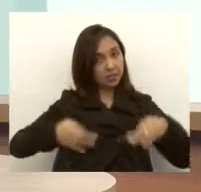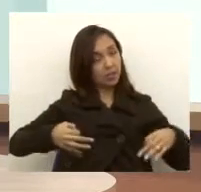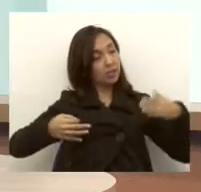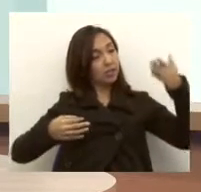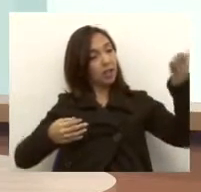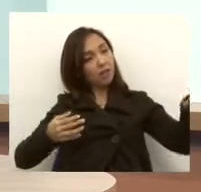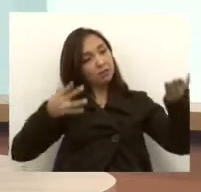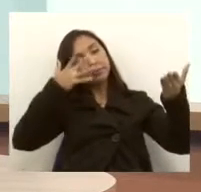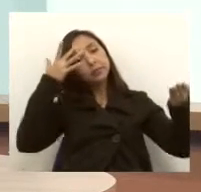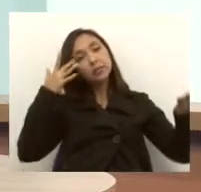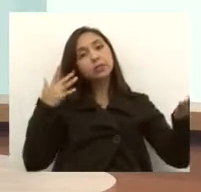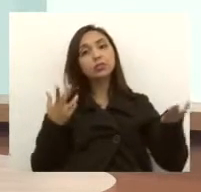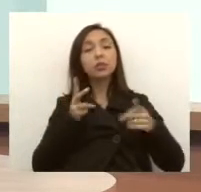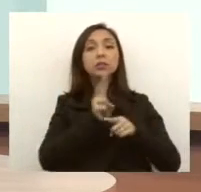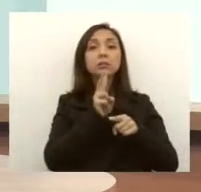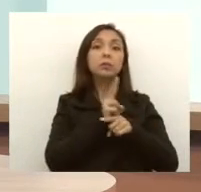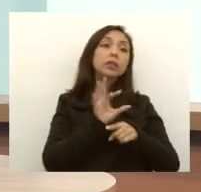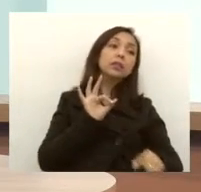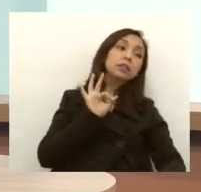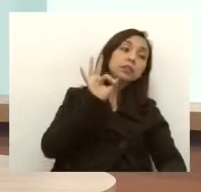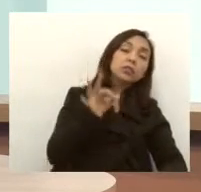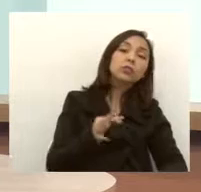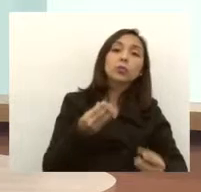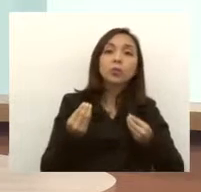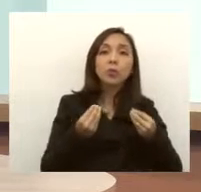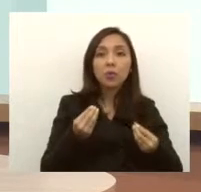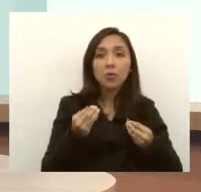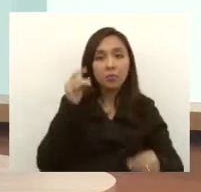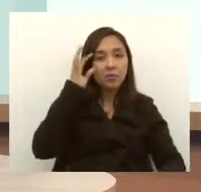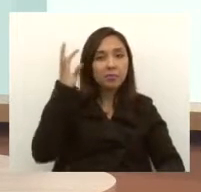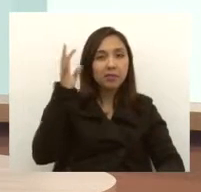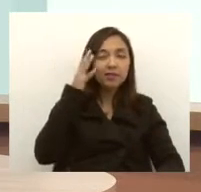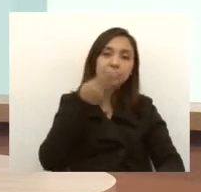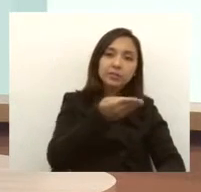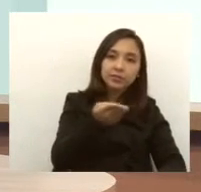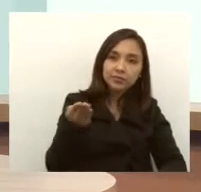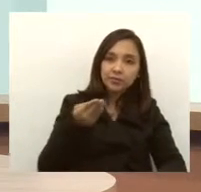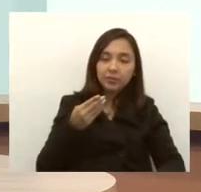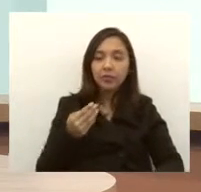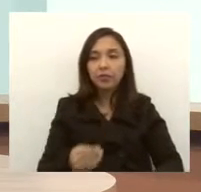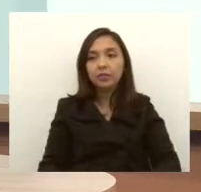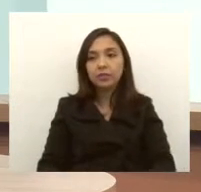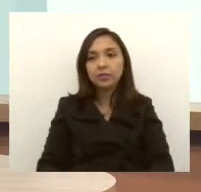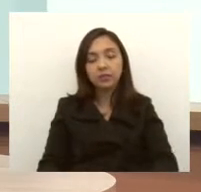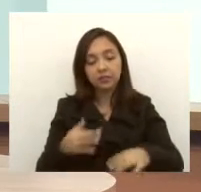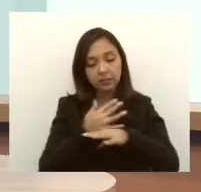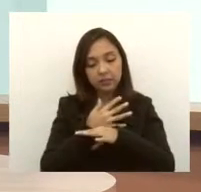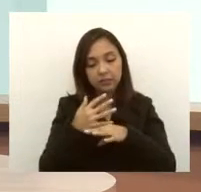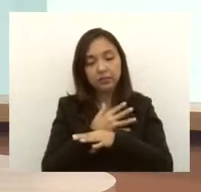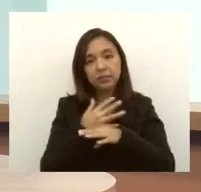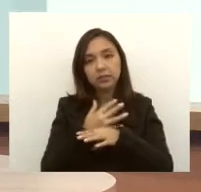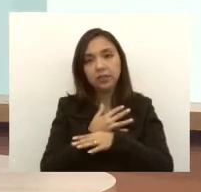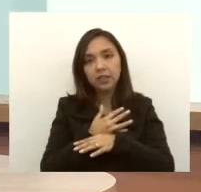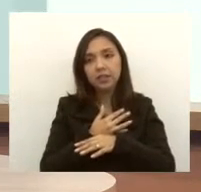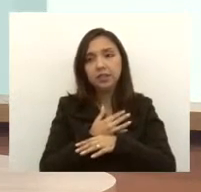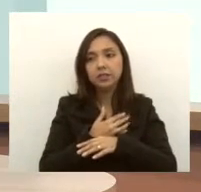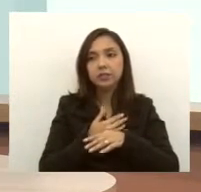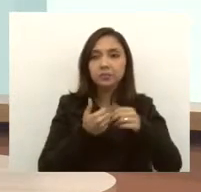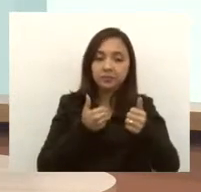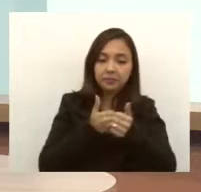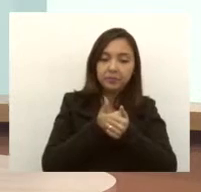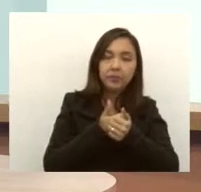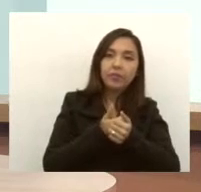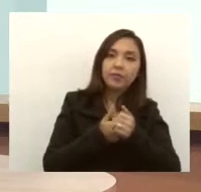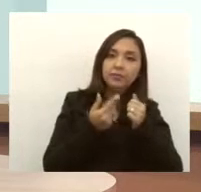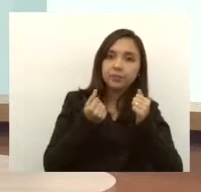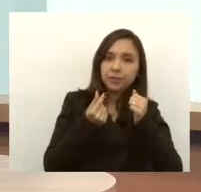conseguir dar esperança, futuro? Imaginem vocês uma cidade que deve perto de um